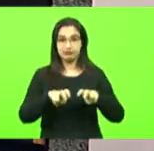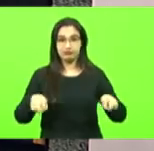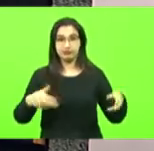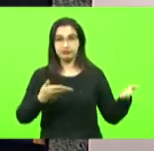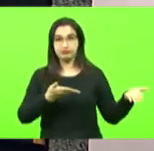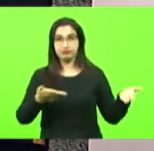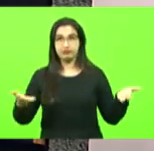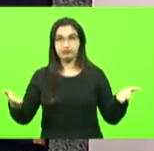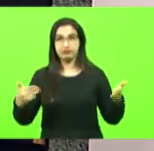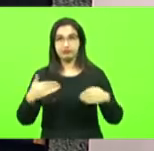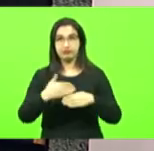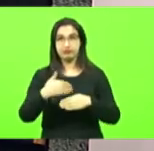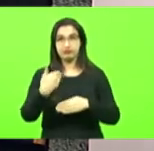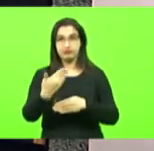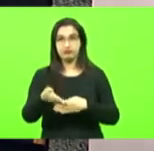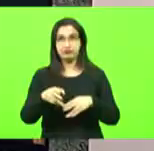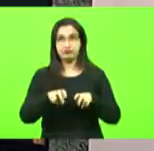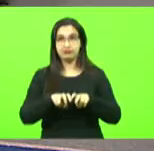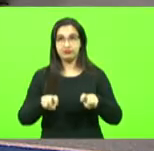deste auditório.